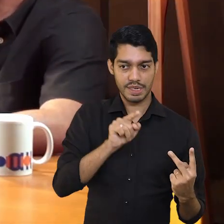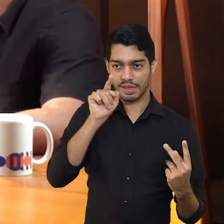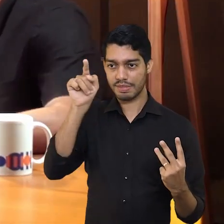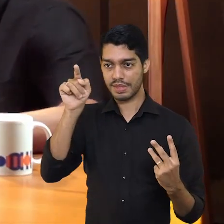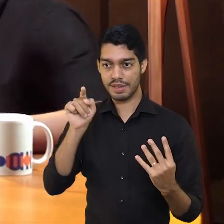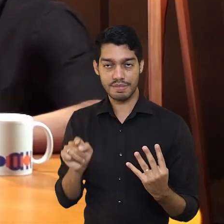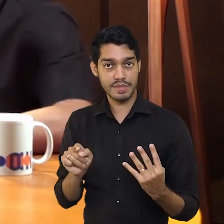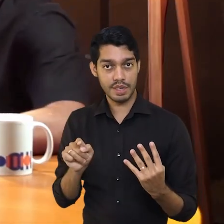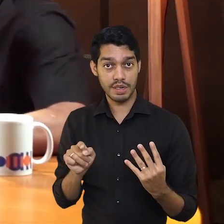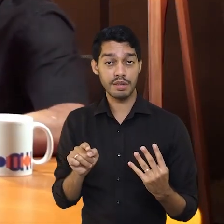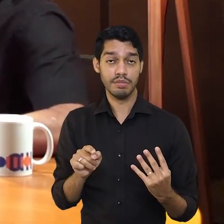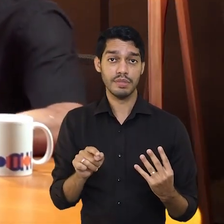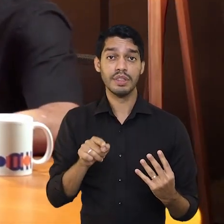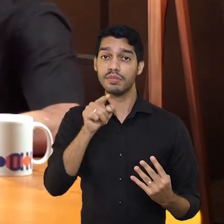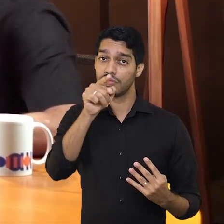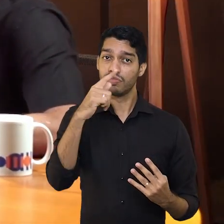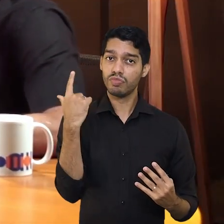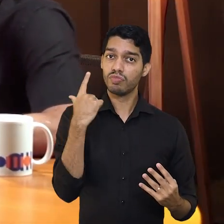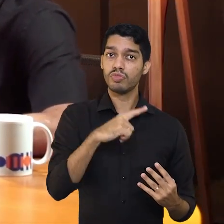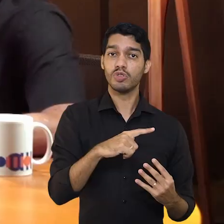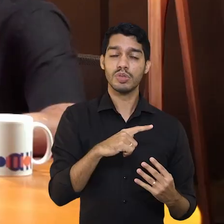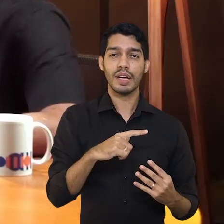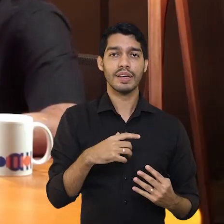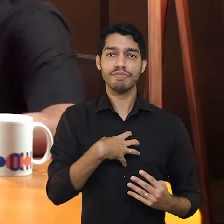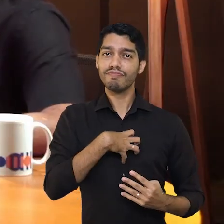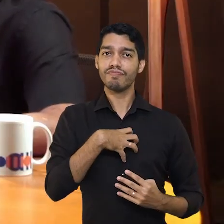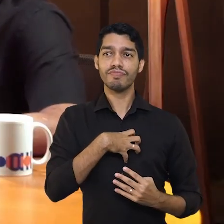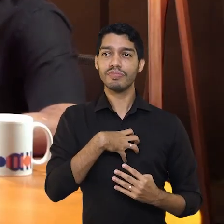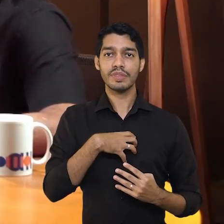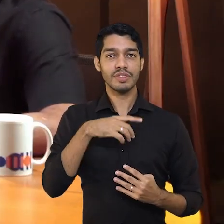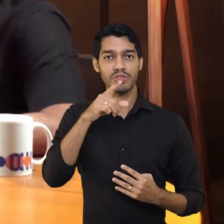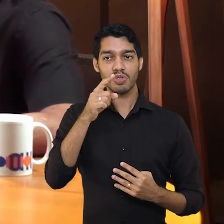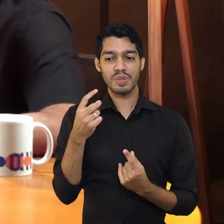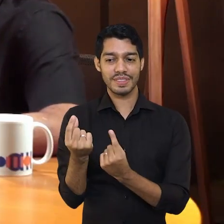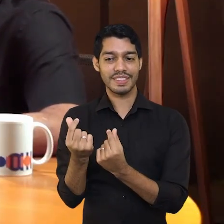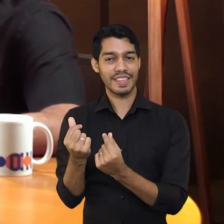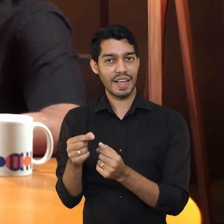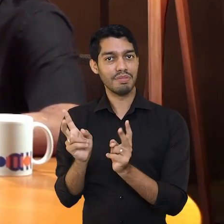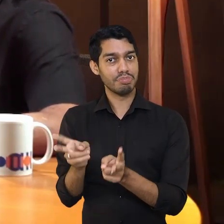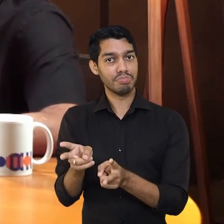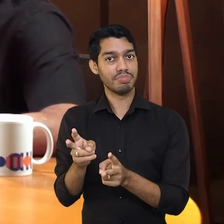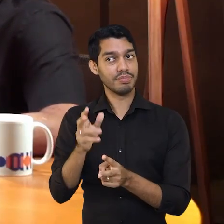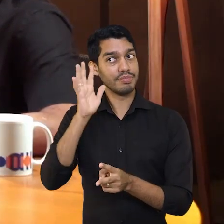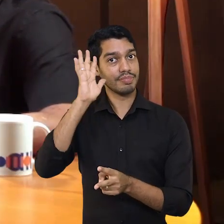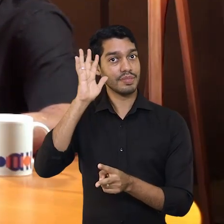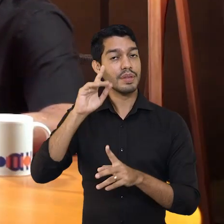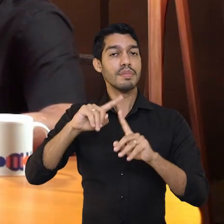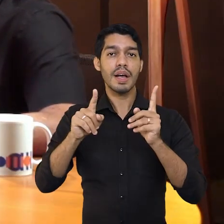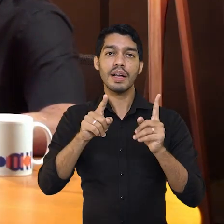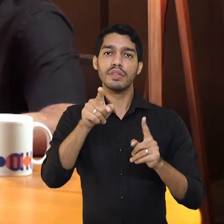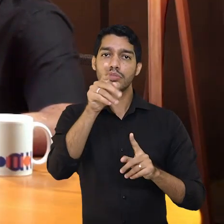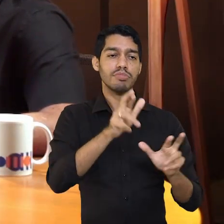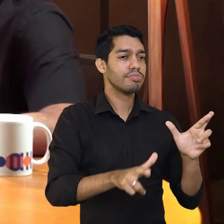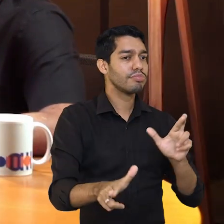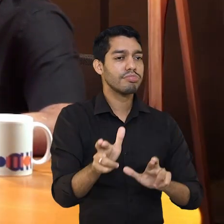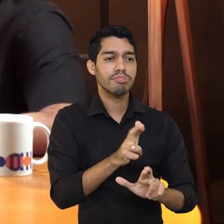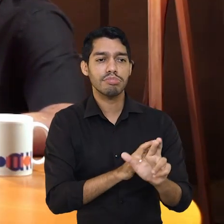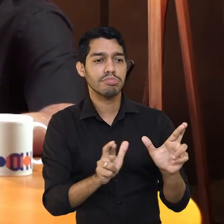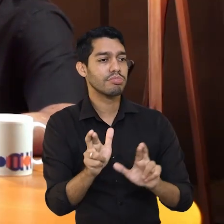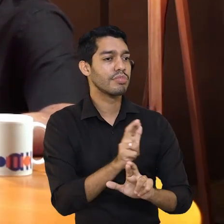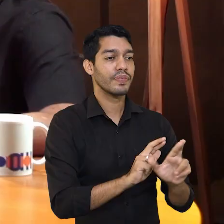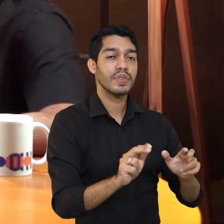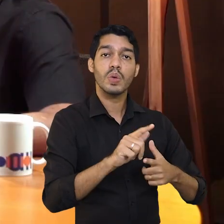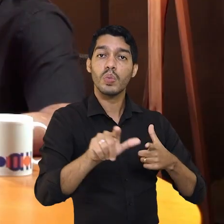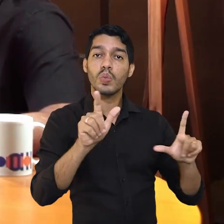com vocação, com missão, você começa sem deixar de lado o pilar financeiro, que é importante, começar a relacionar